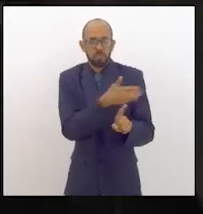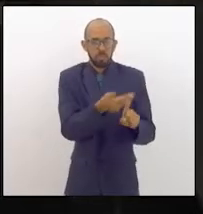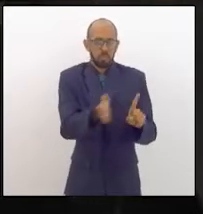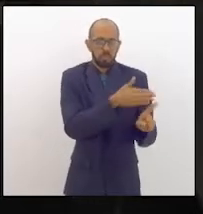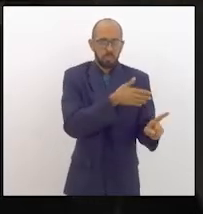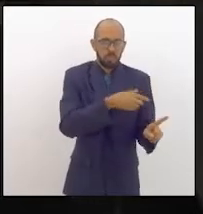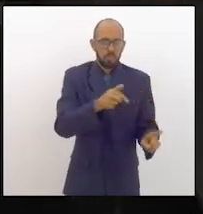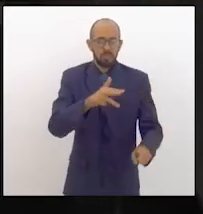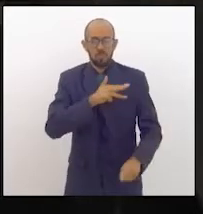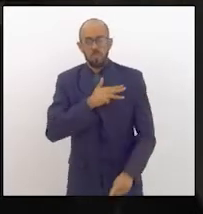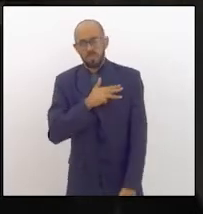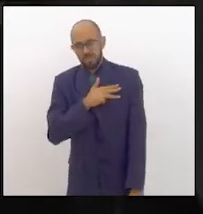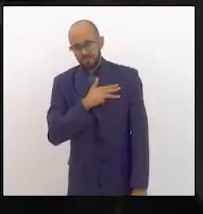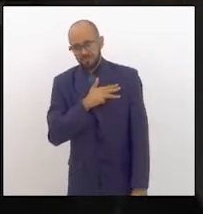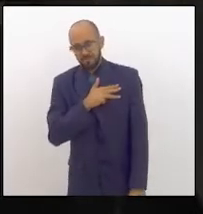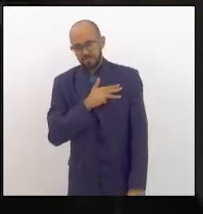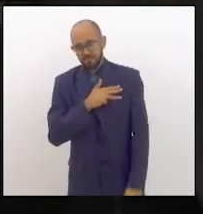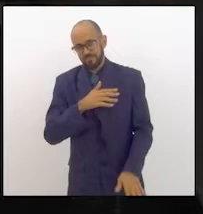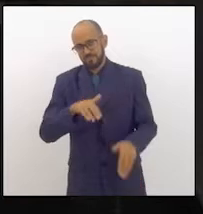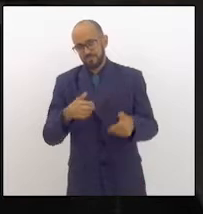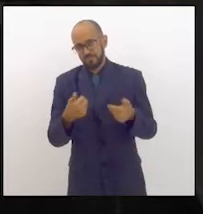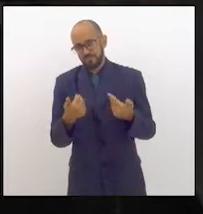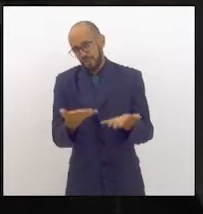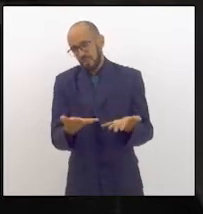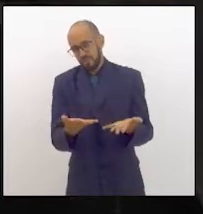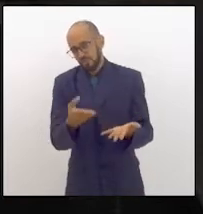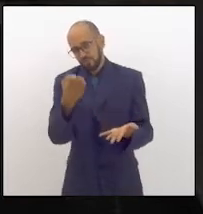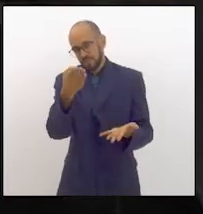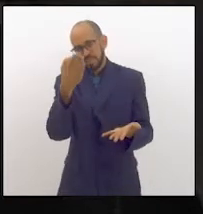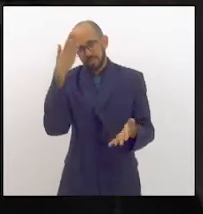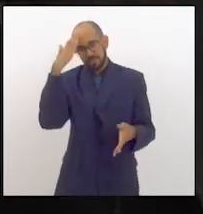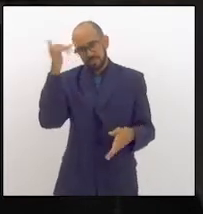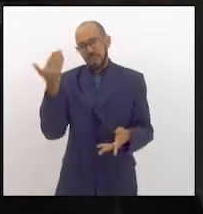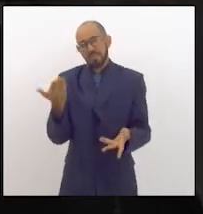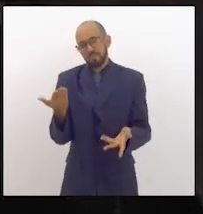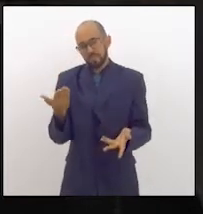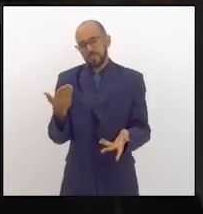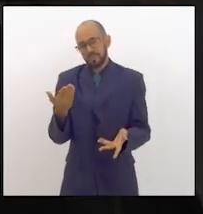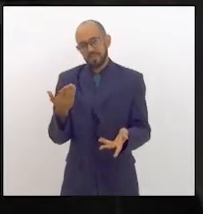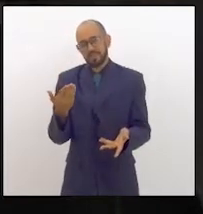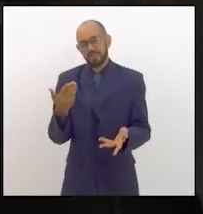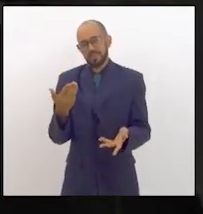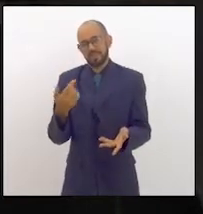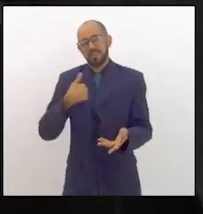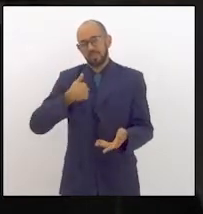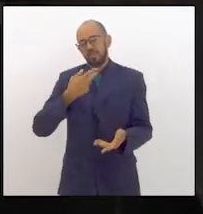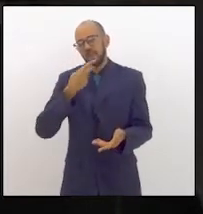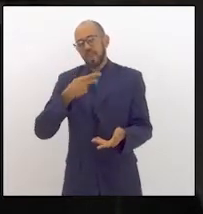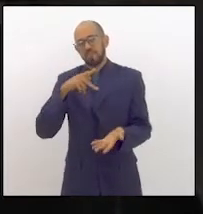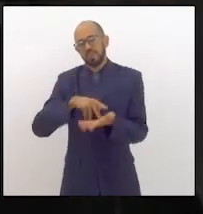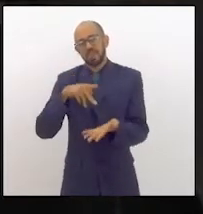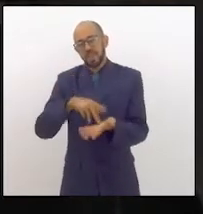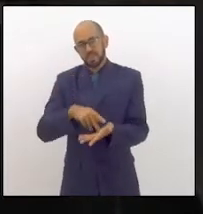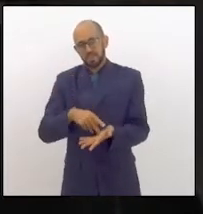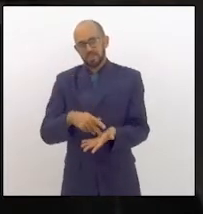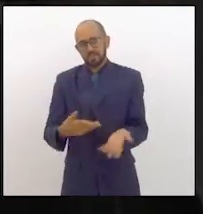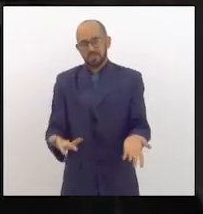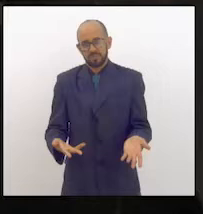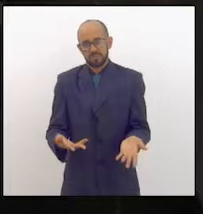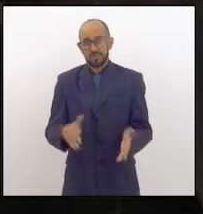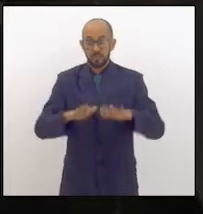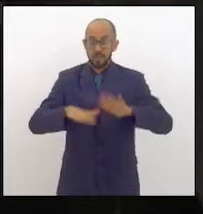bom então e você sabe que o que é deputada tá falando é verdade talvez